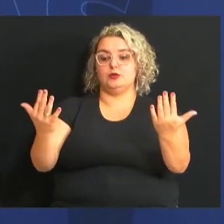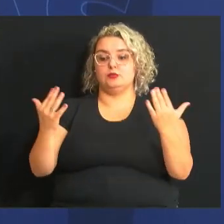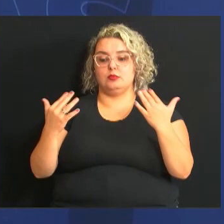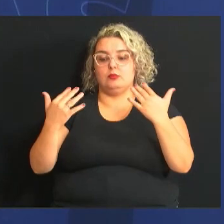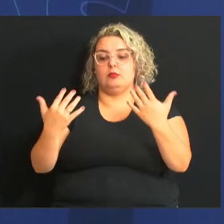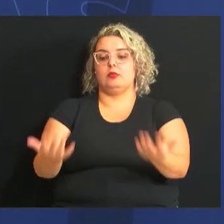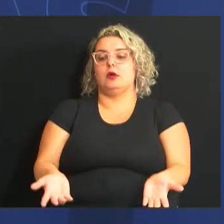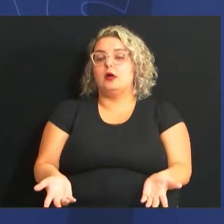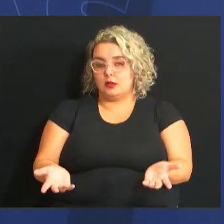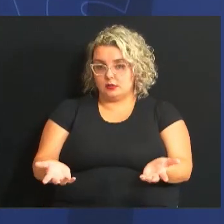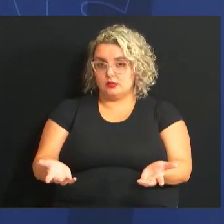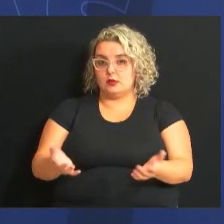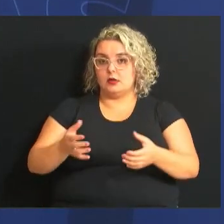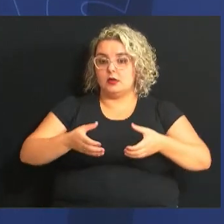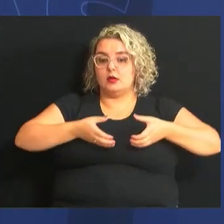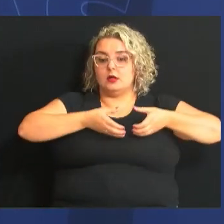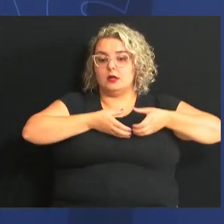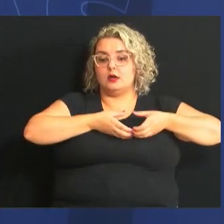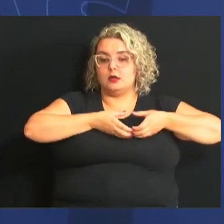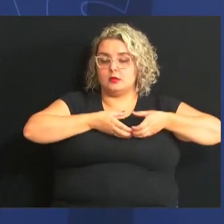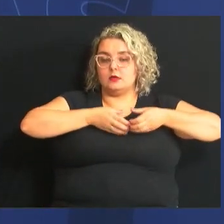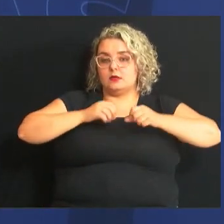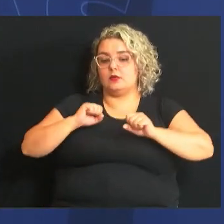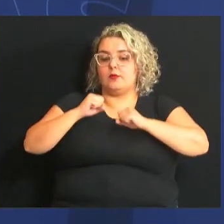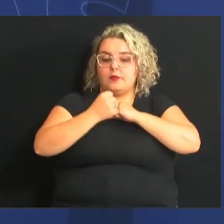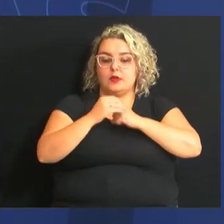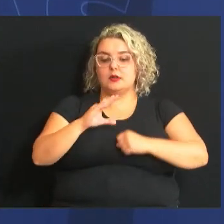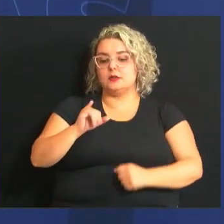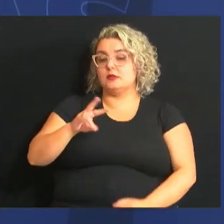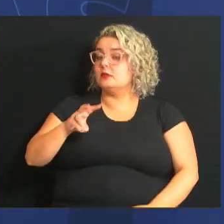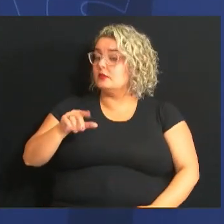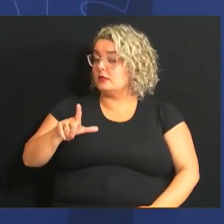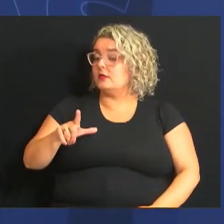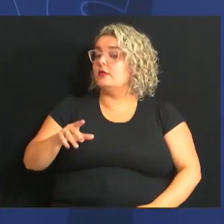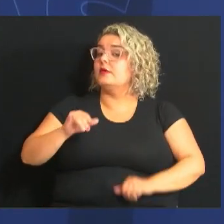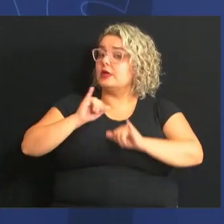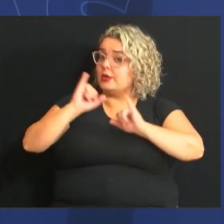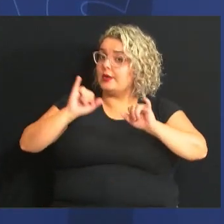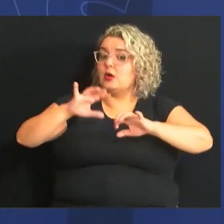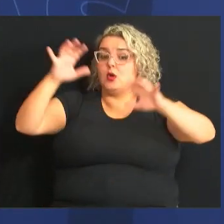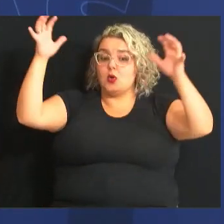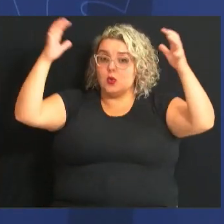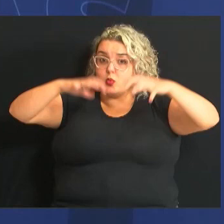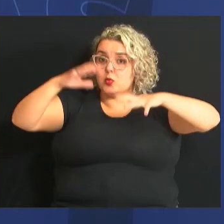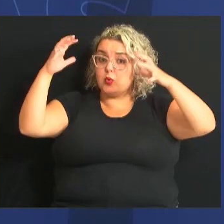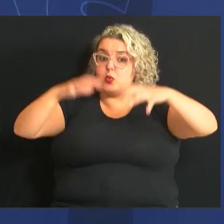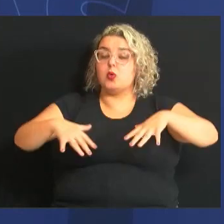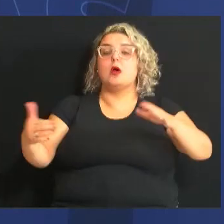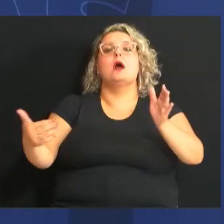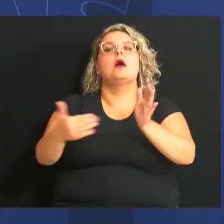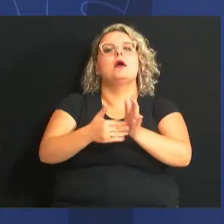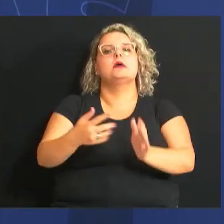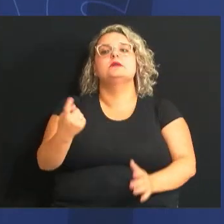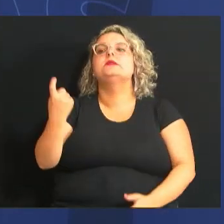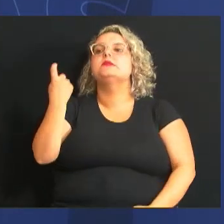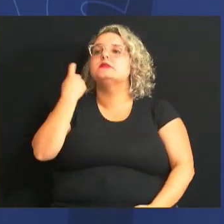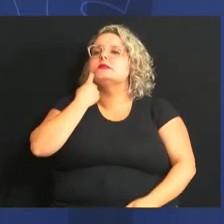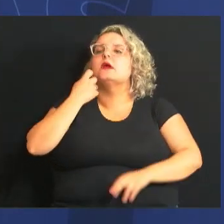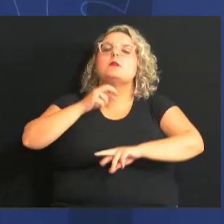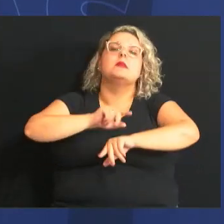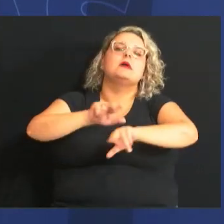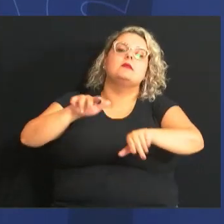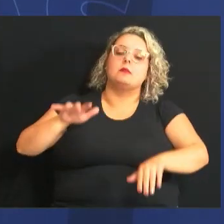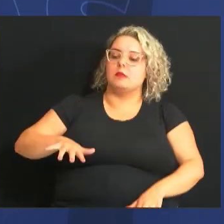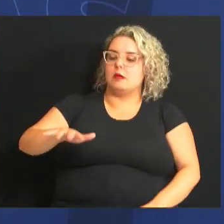Civil ainda faz um alerta para fortes chuvas até sexta-feira para muitas regiões aqui